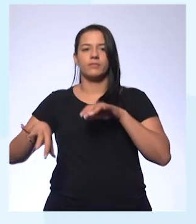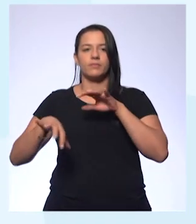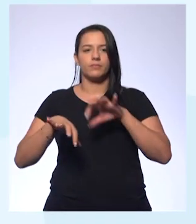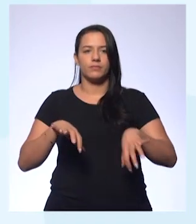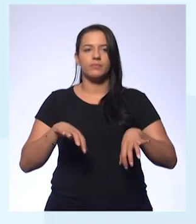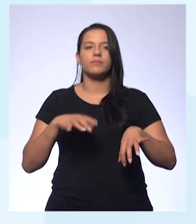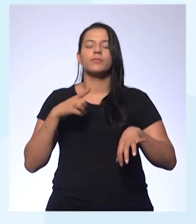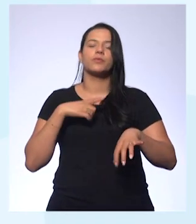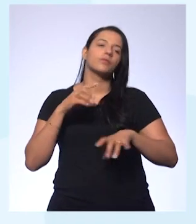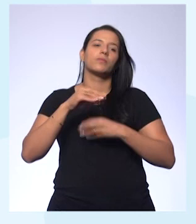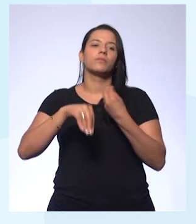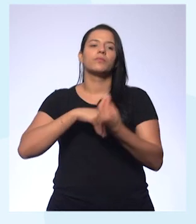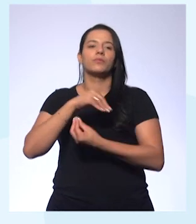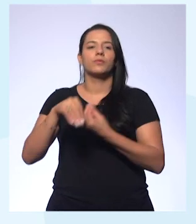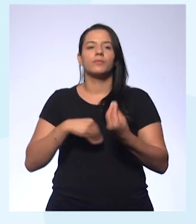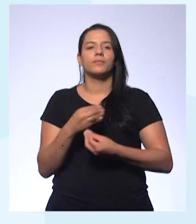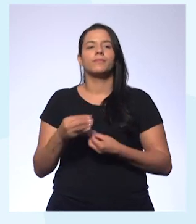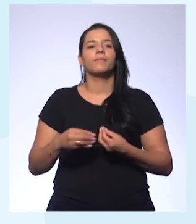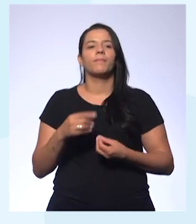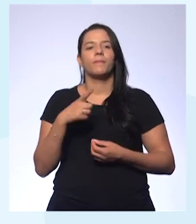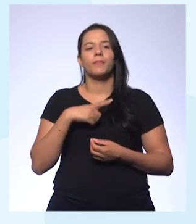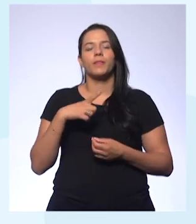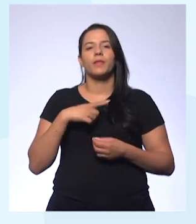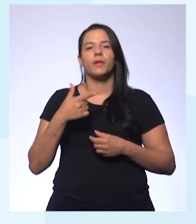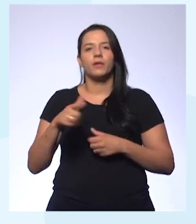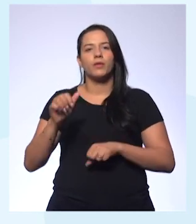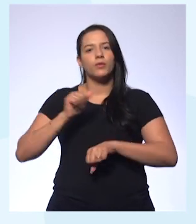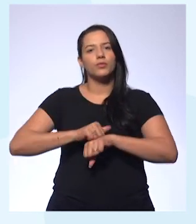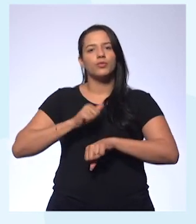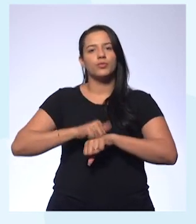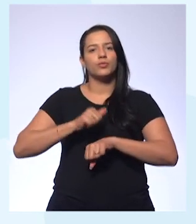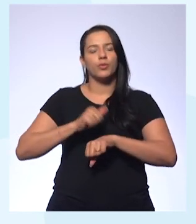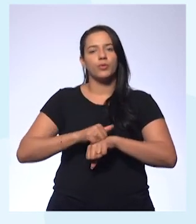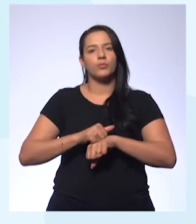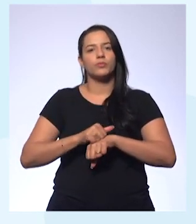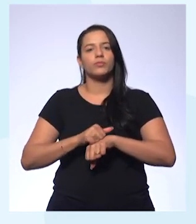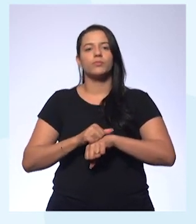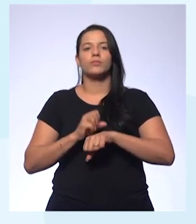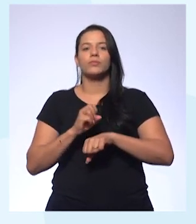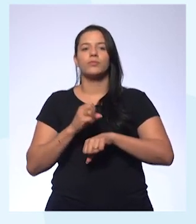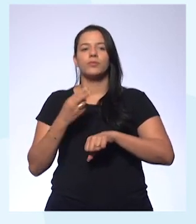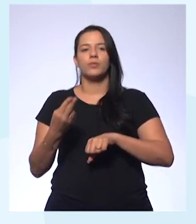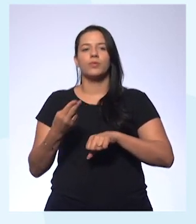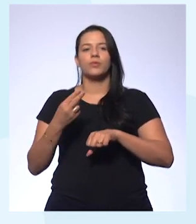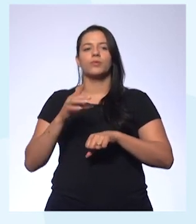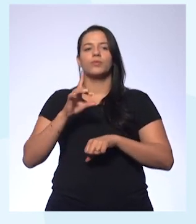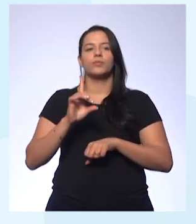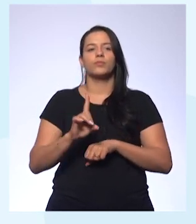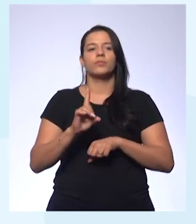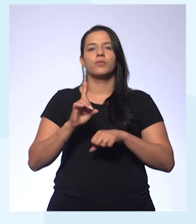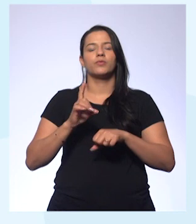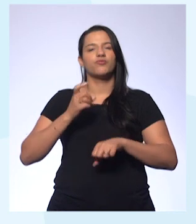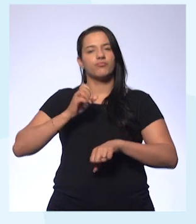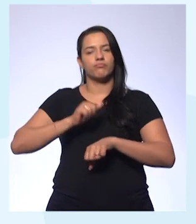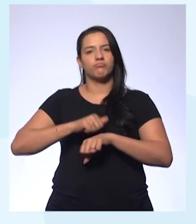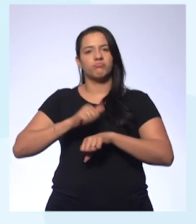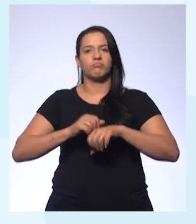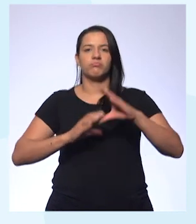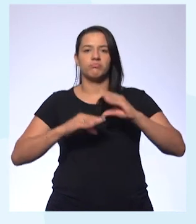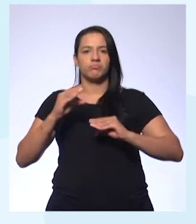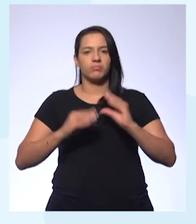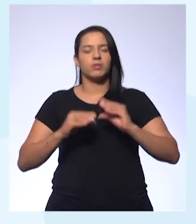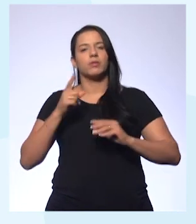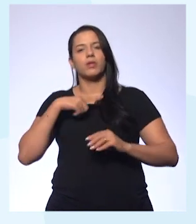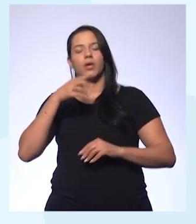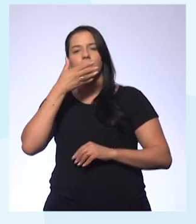granulagem de misturas heterogêneas entre sólidos de granulagem de densidade diferente, tá ok? Por exemplo, tem o